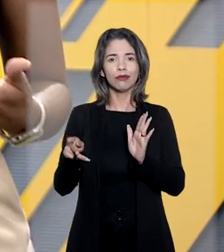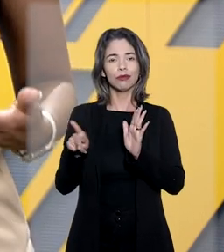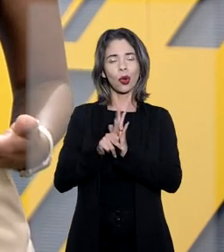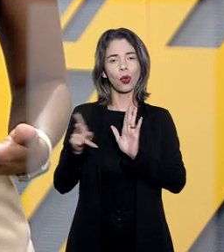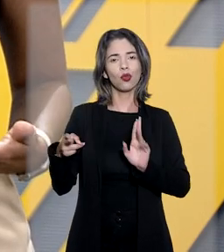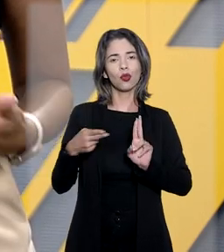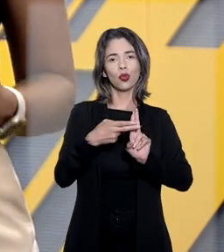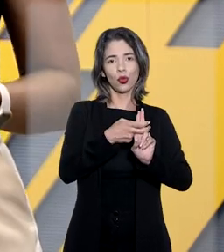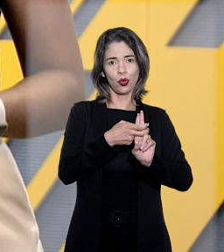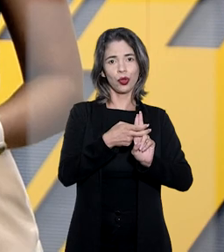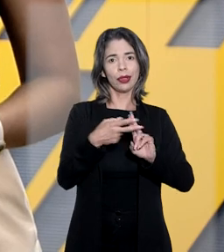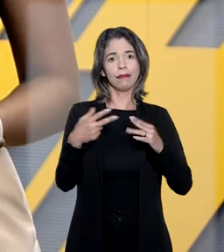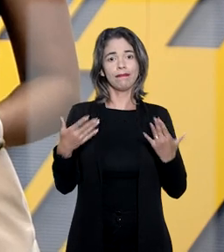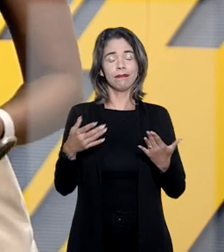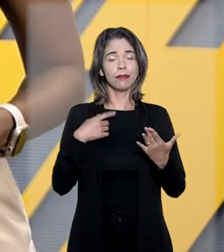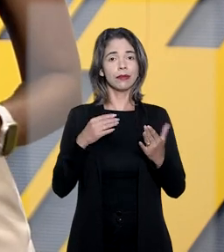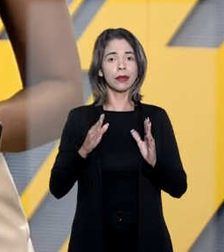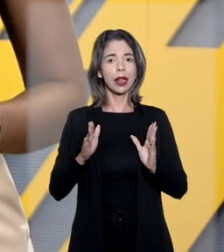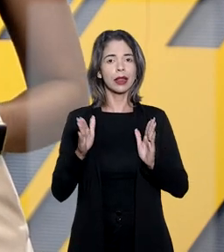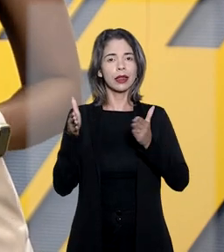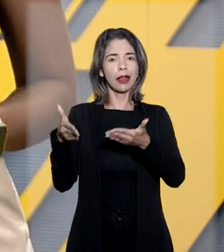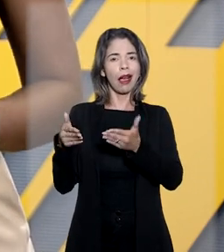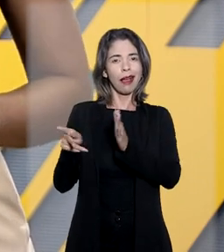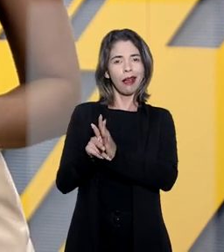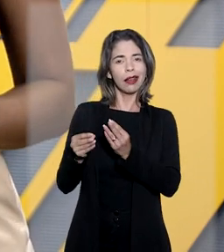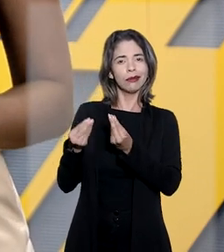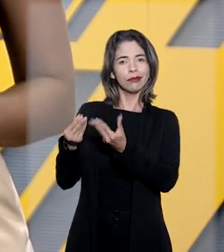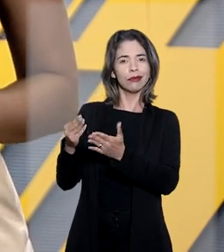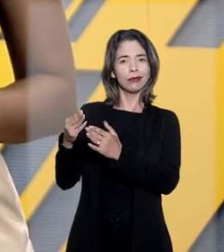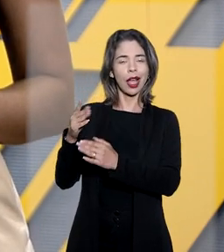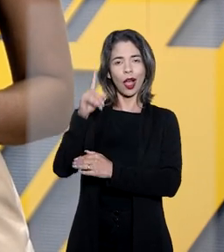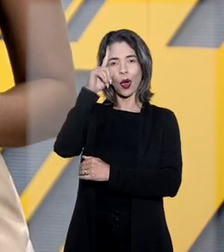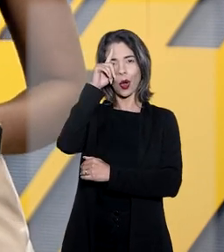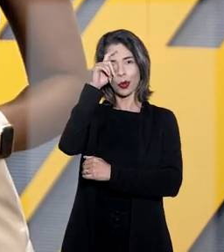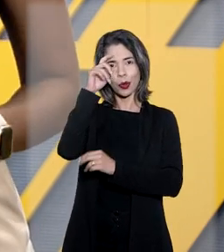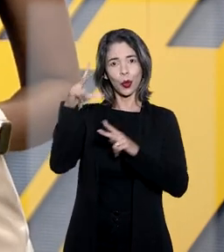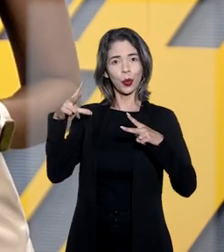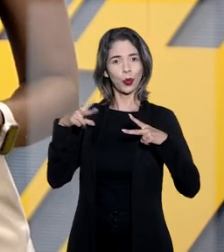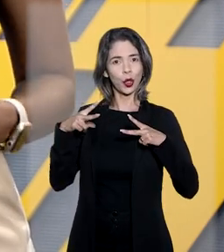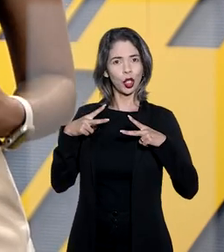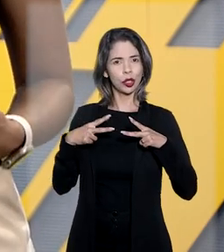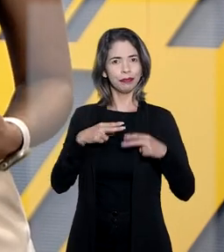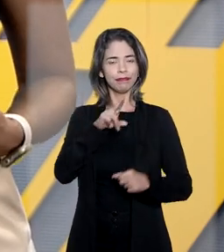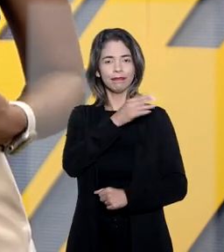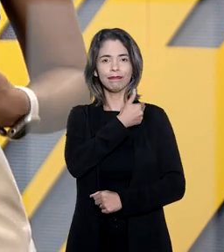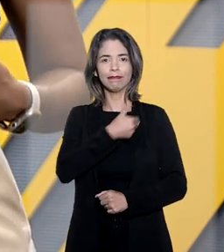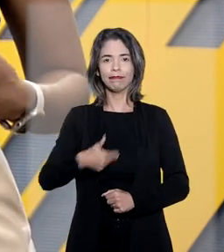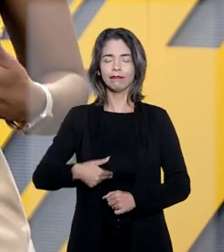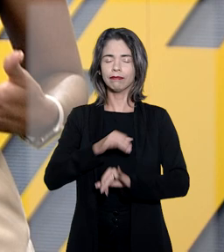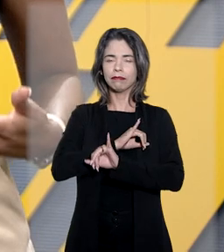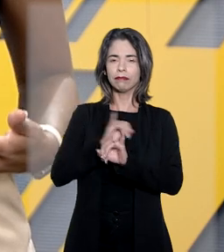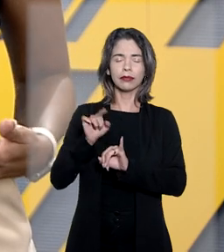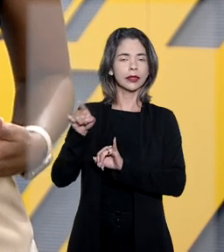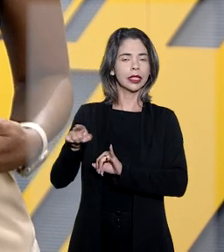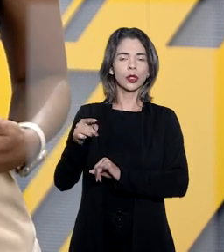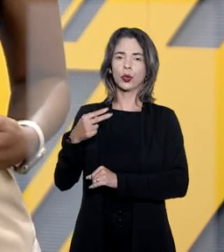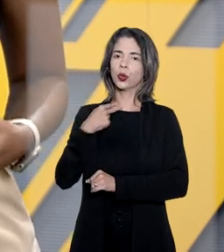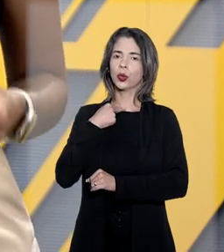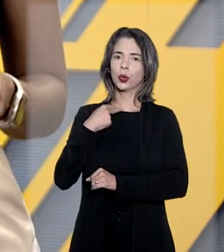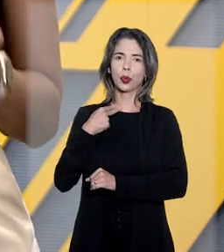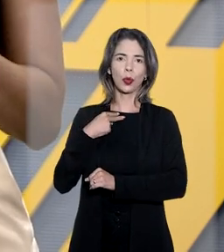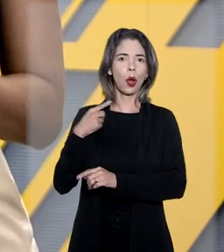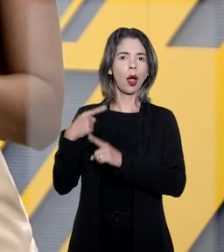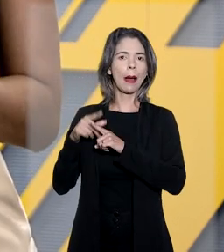Sistema Único de Saúde, o SUS, para hospital privado. No caso, a União alegava ilegitimidade